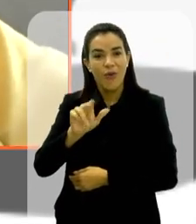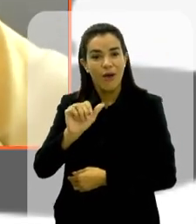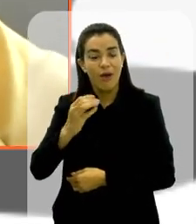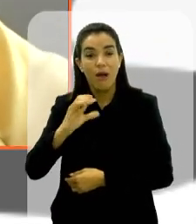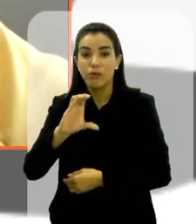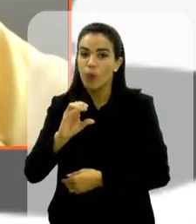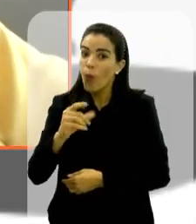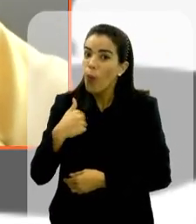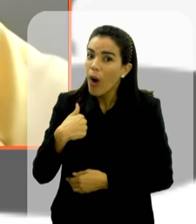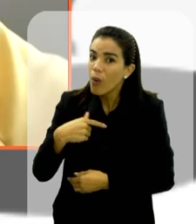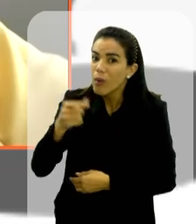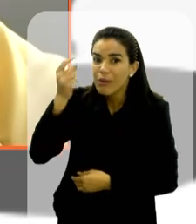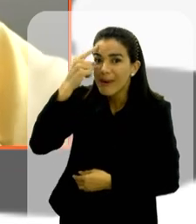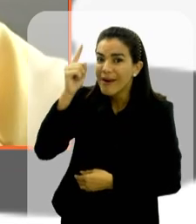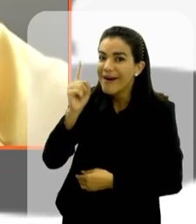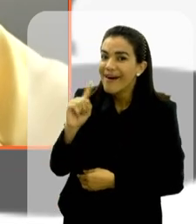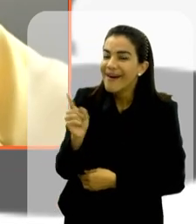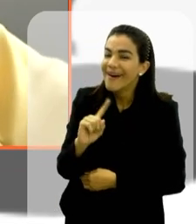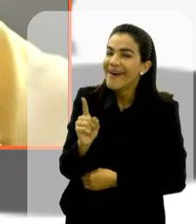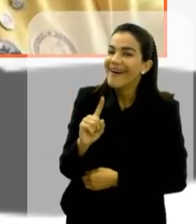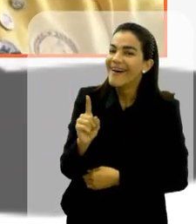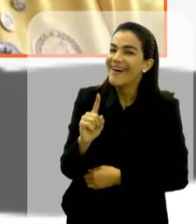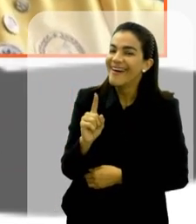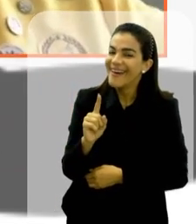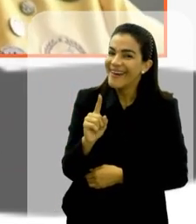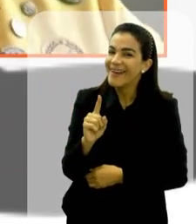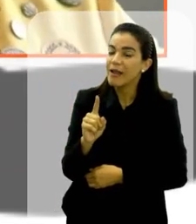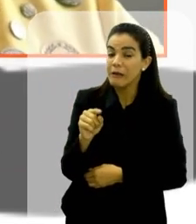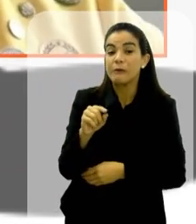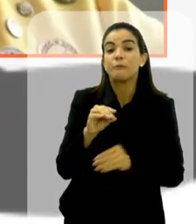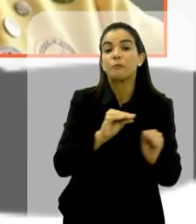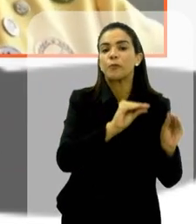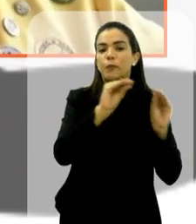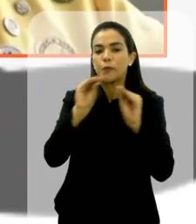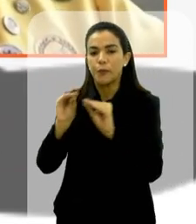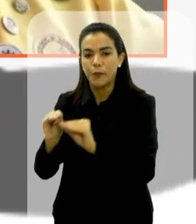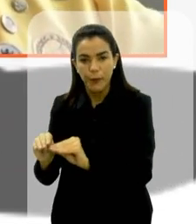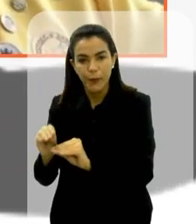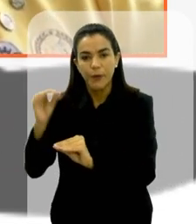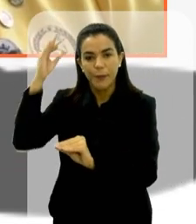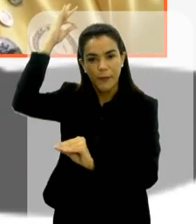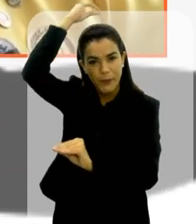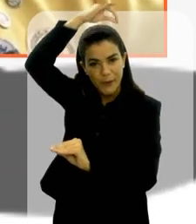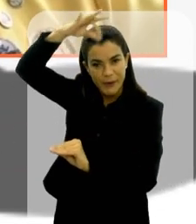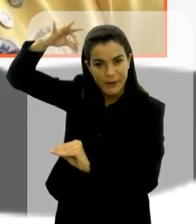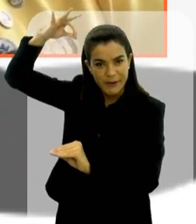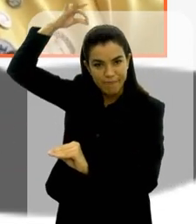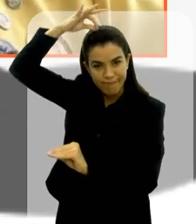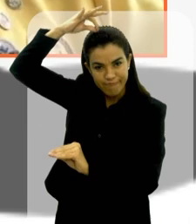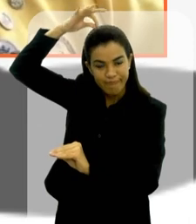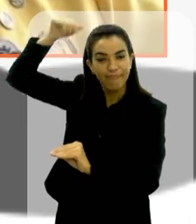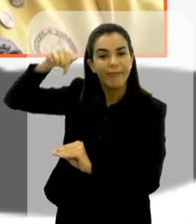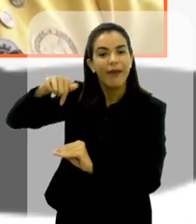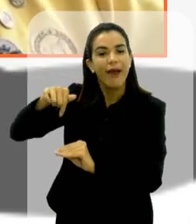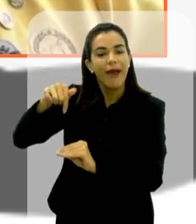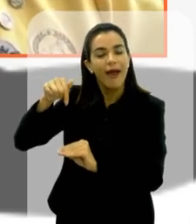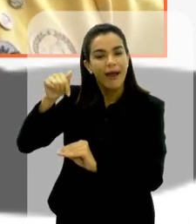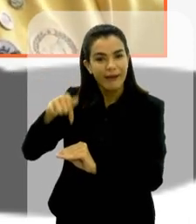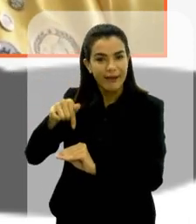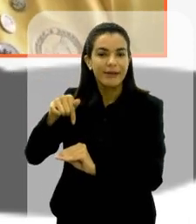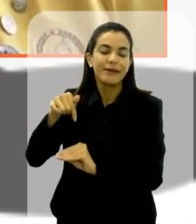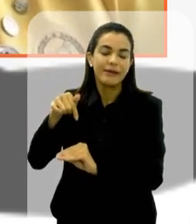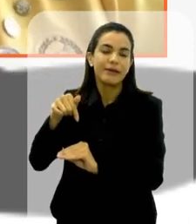hein, Clério? Pois é, veio para o Espírito Santo, aqui ele formou